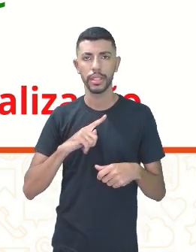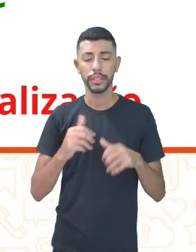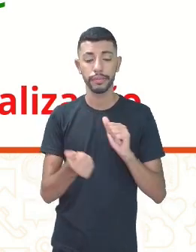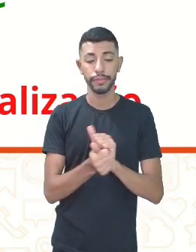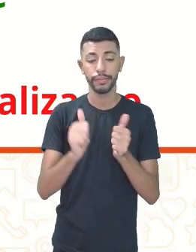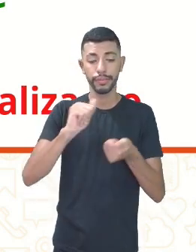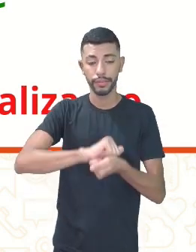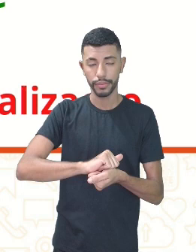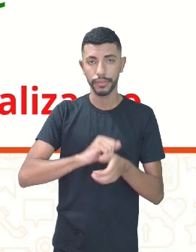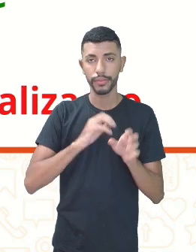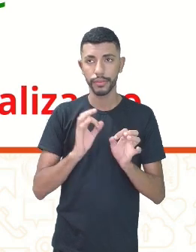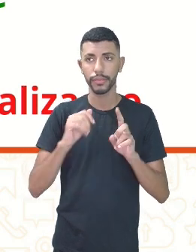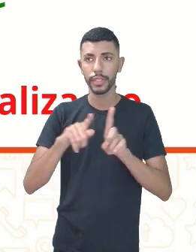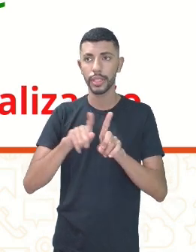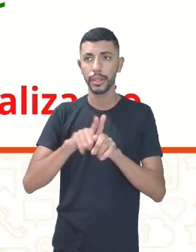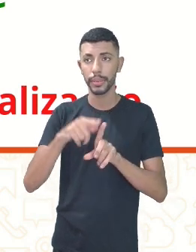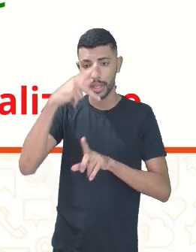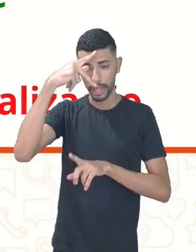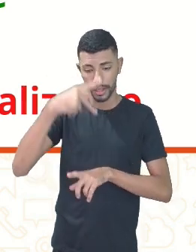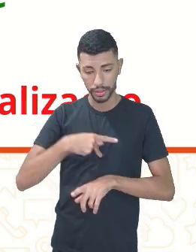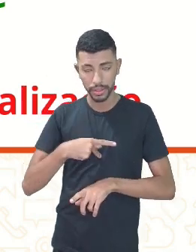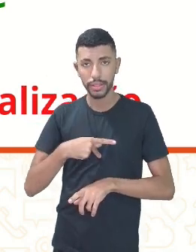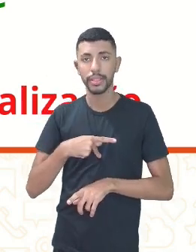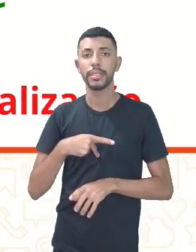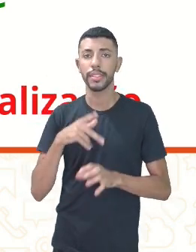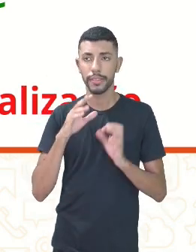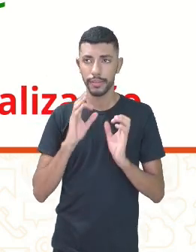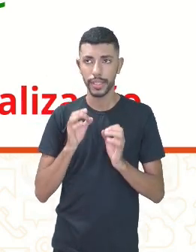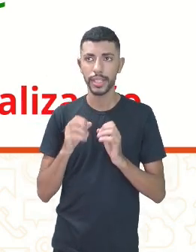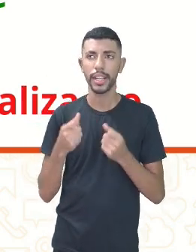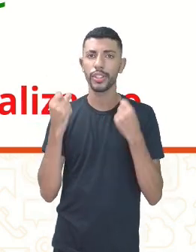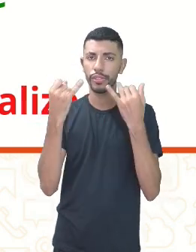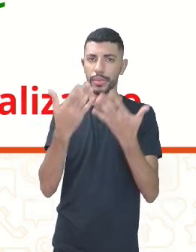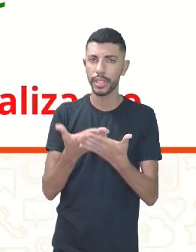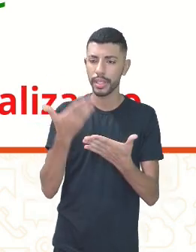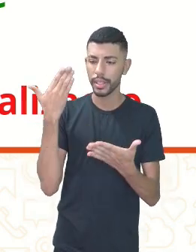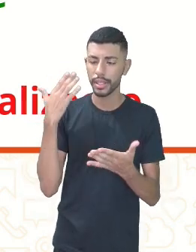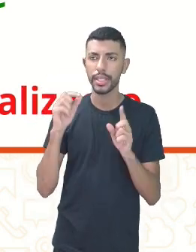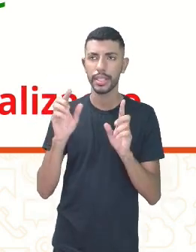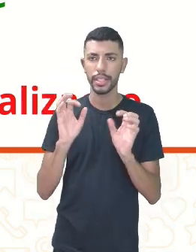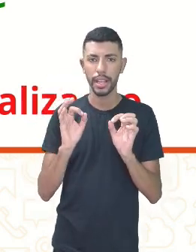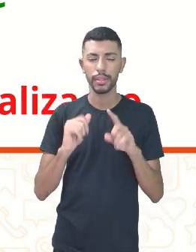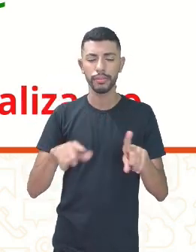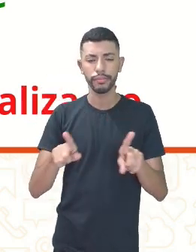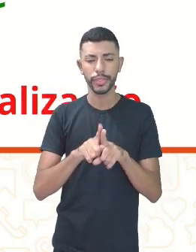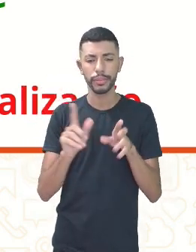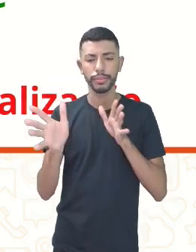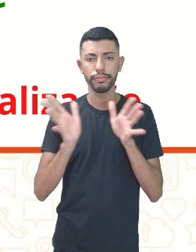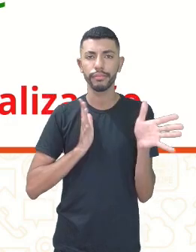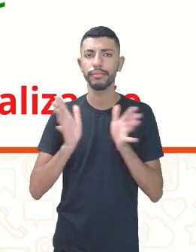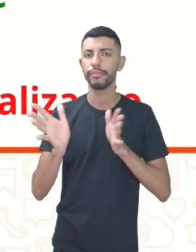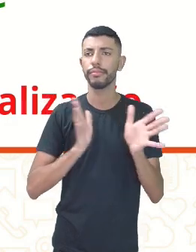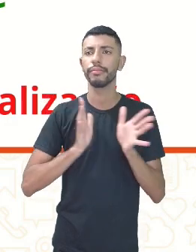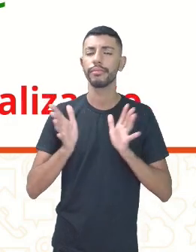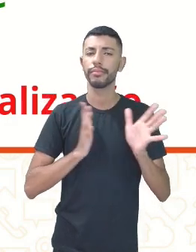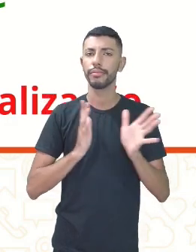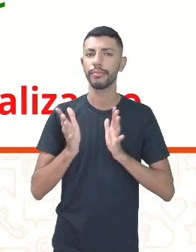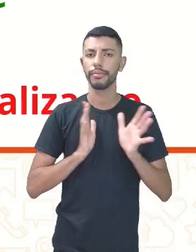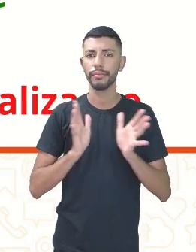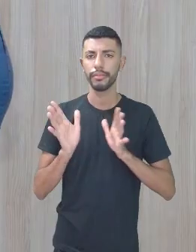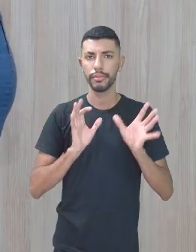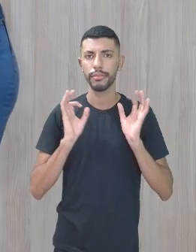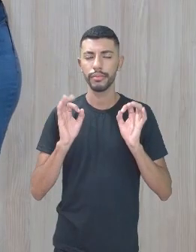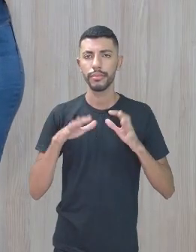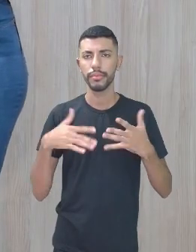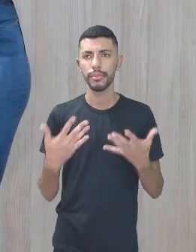de adaptação, a personalização, como eu falei anteriormente, e as questões relacionadas à acessibilidade.